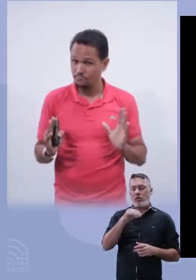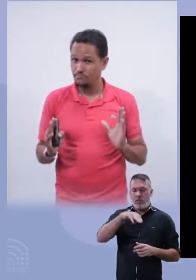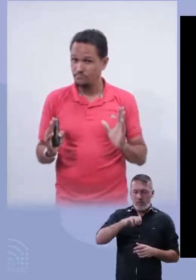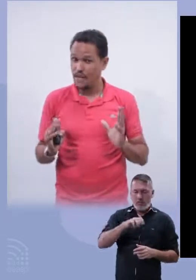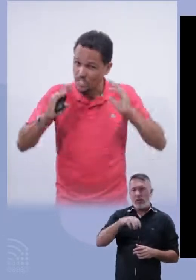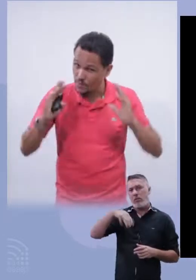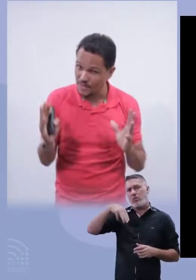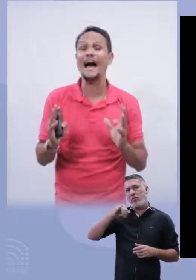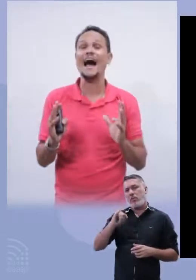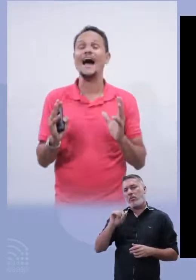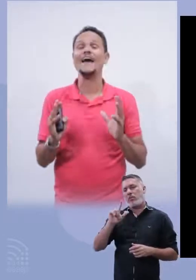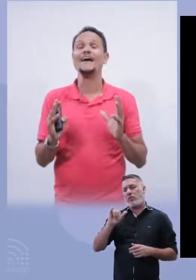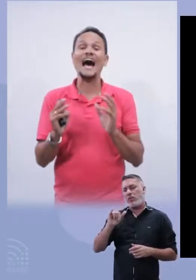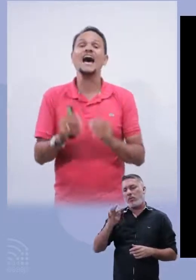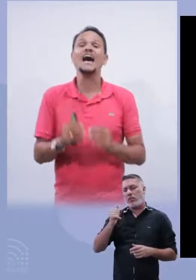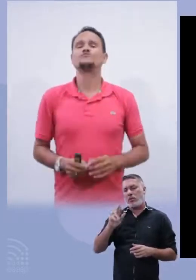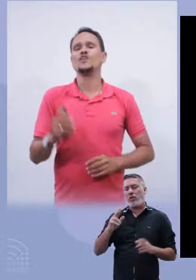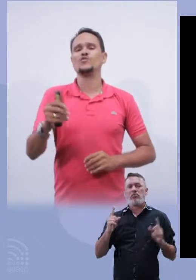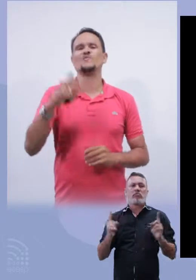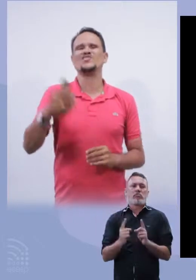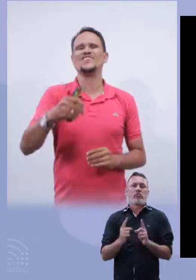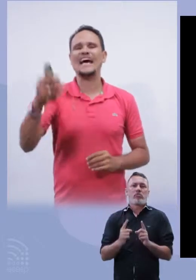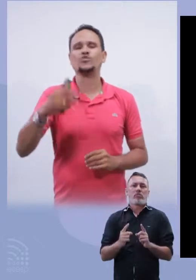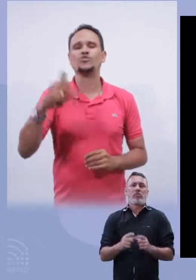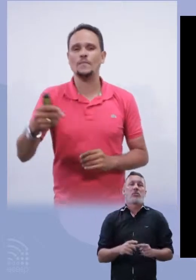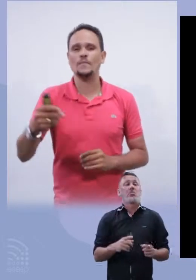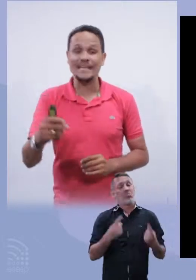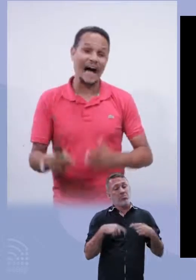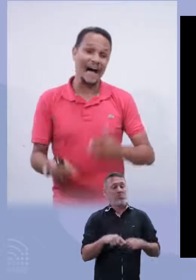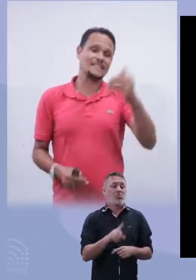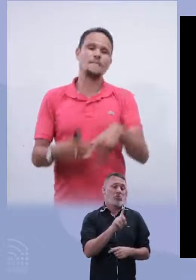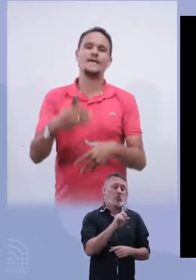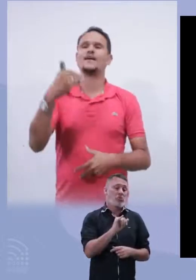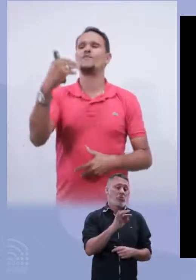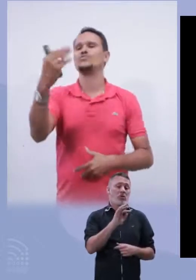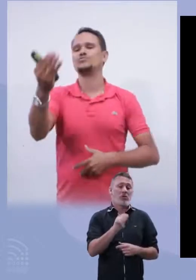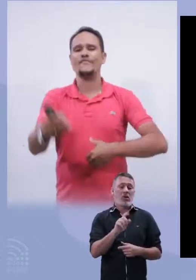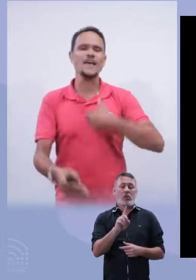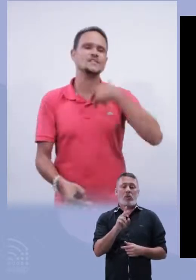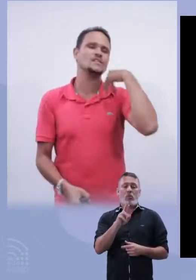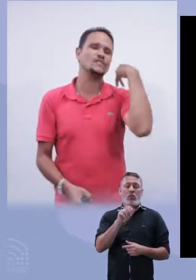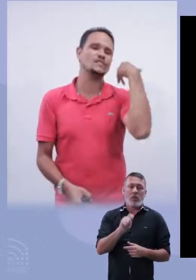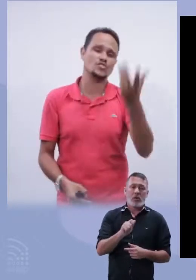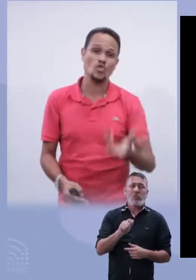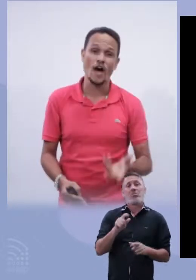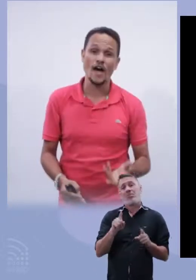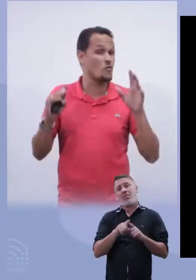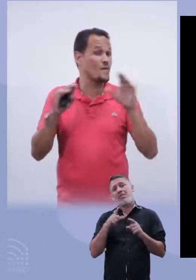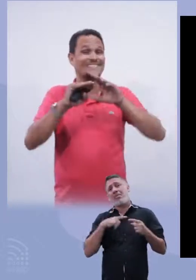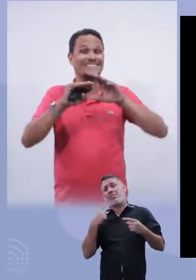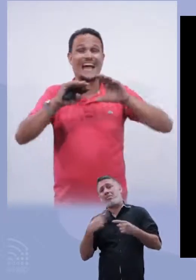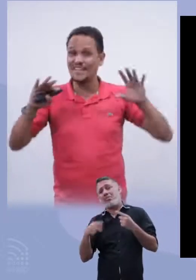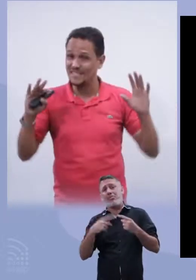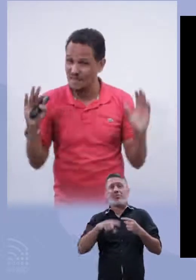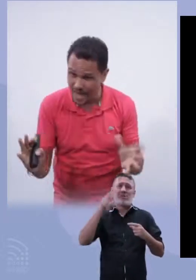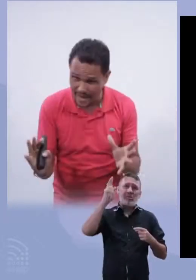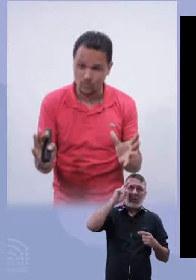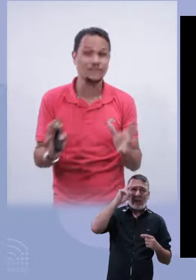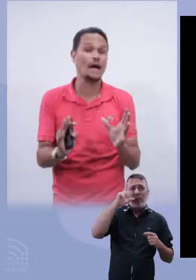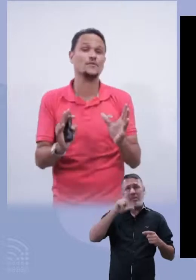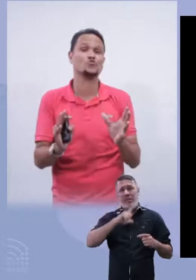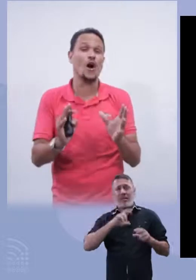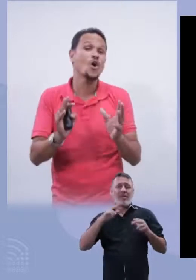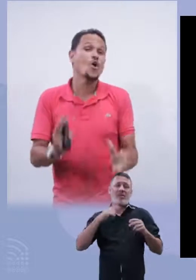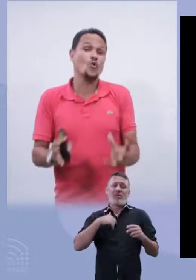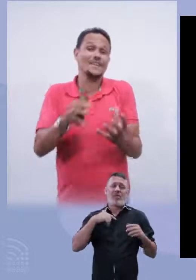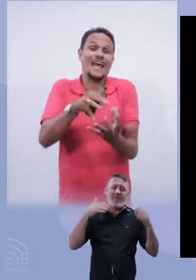Ponto. Regime militar, tá? Pessoal, e o nome ditadura militar? Também há controvérsia entre livro de história, não vamos entrar nesse mérito,